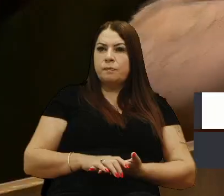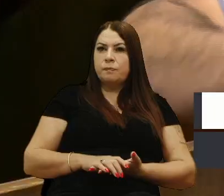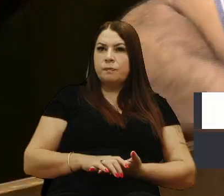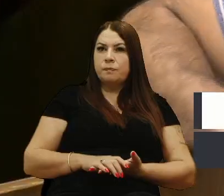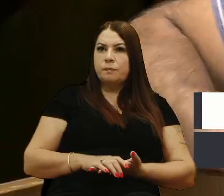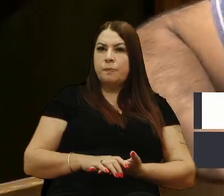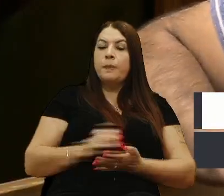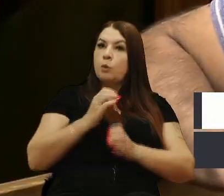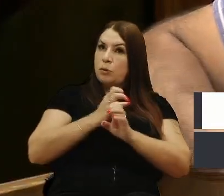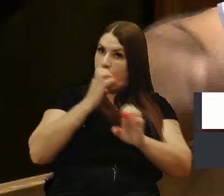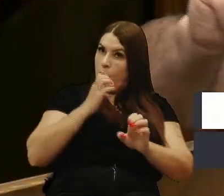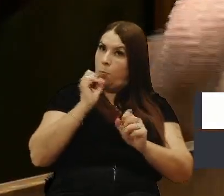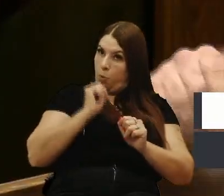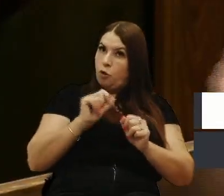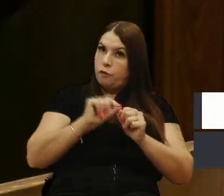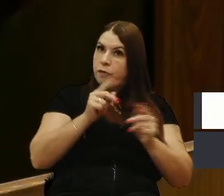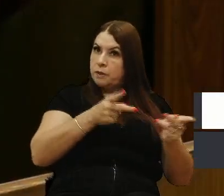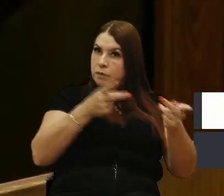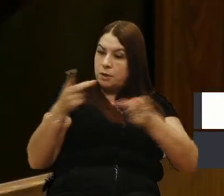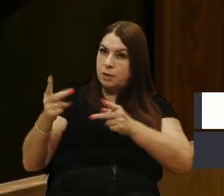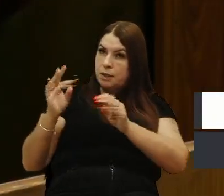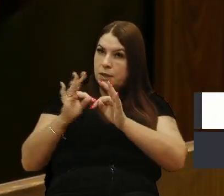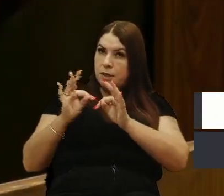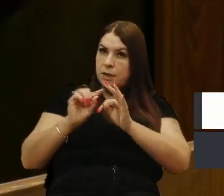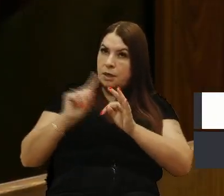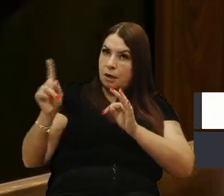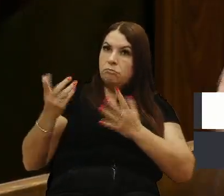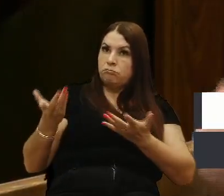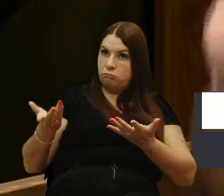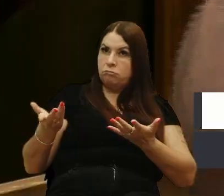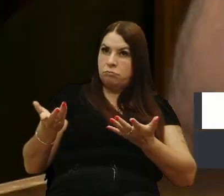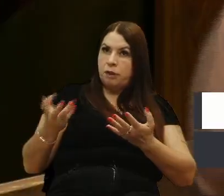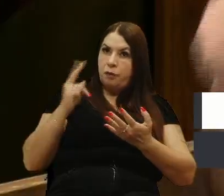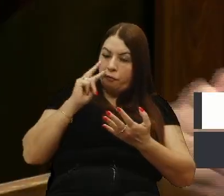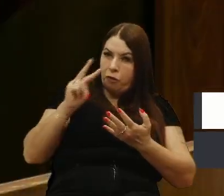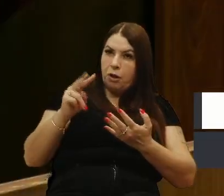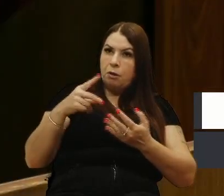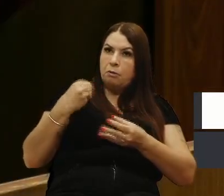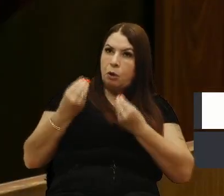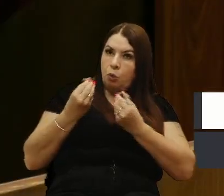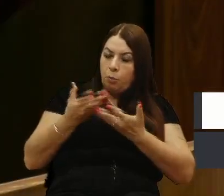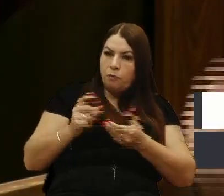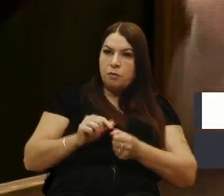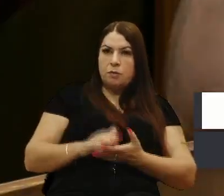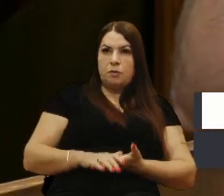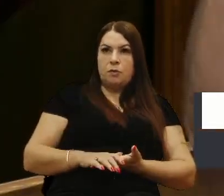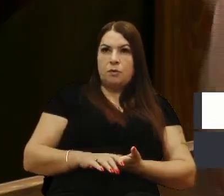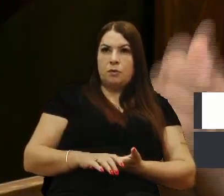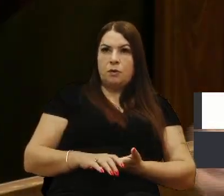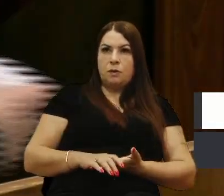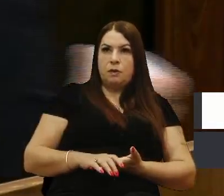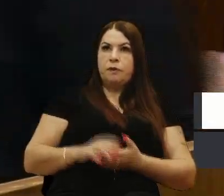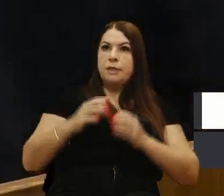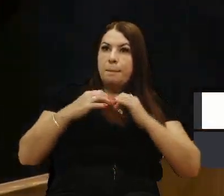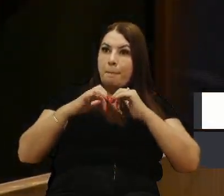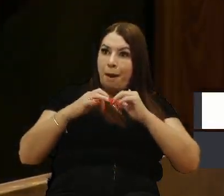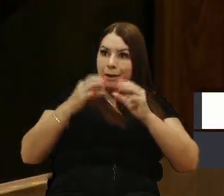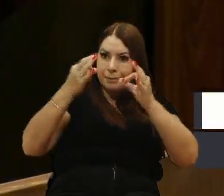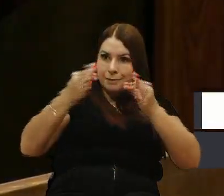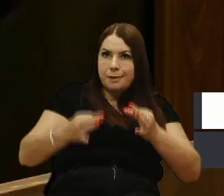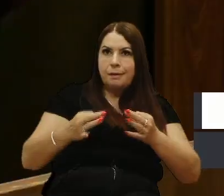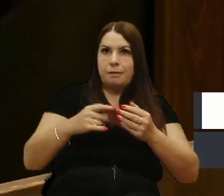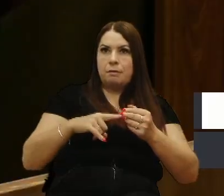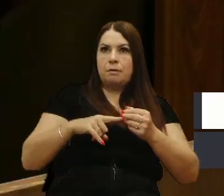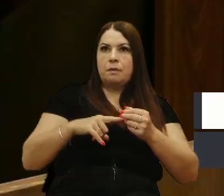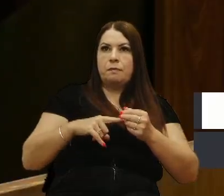Os engenheiros podem fazer uma visita técnica da empresa. Ver se ela tem condições, ver se ela tem maquinário, ver se ela